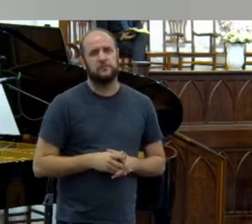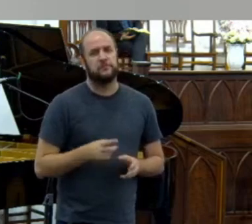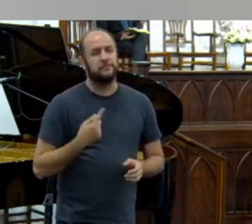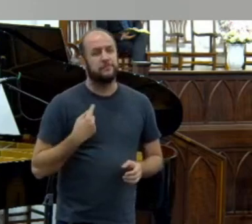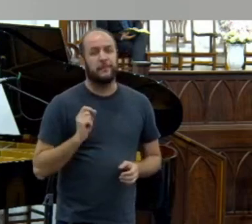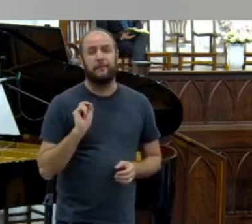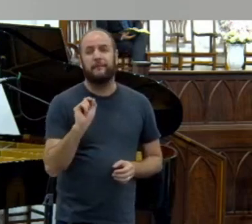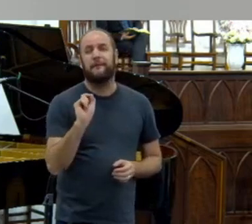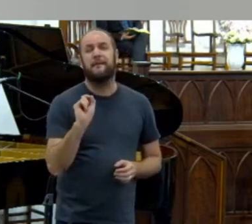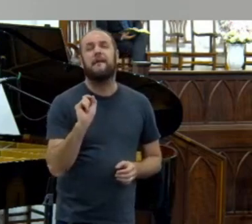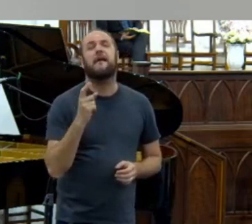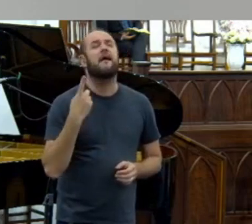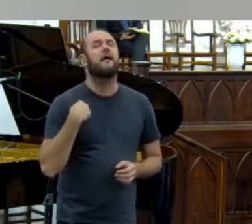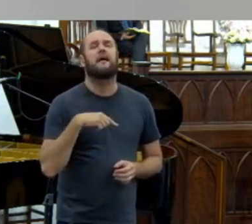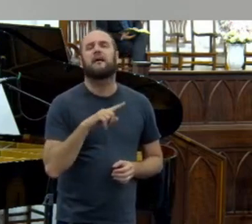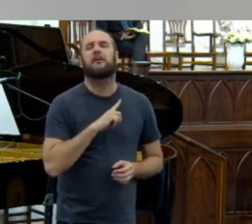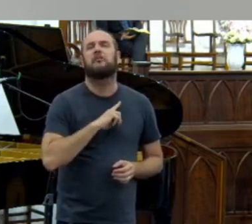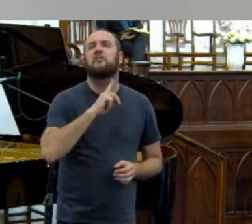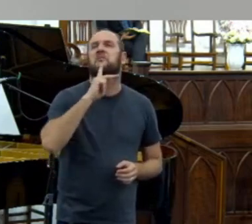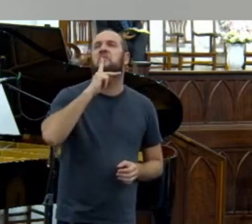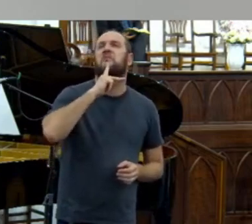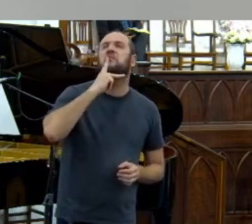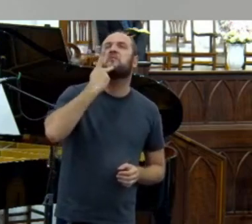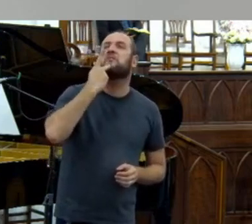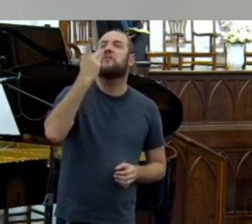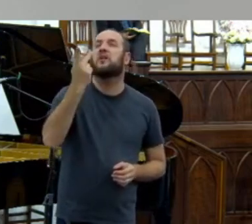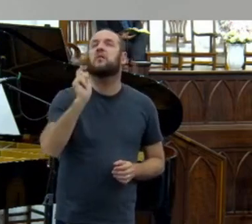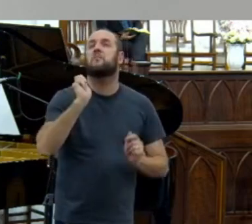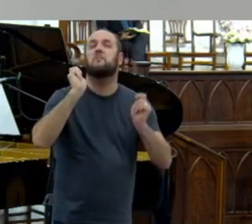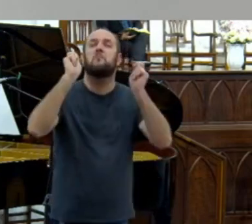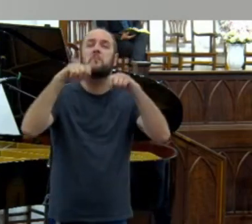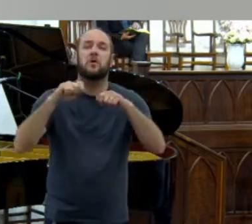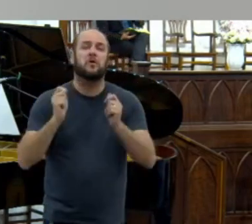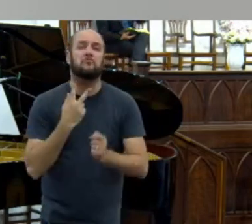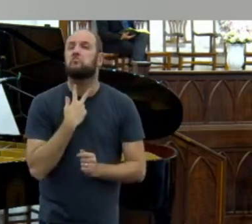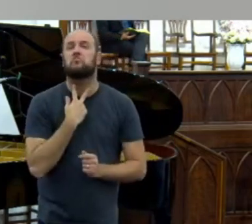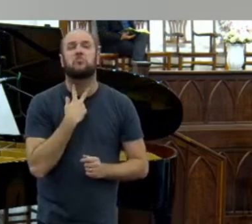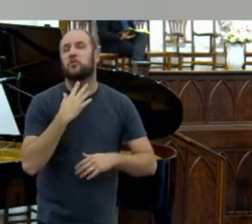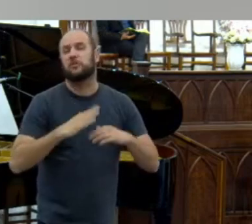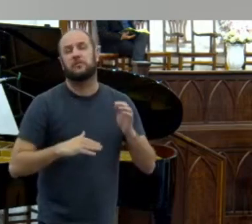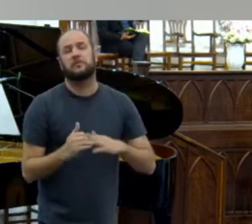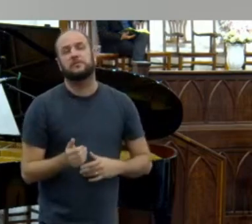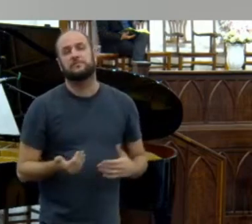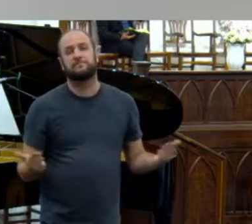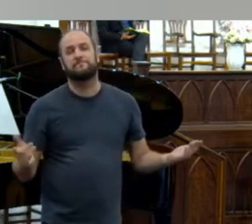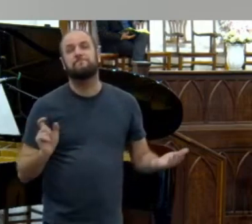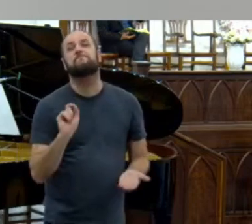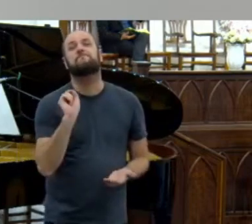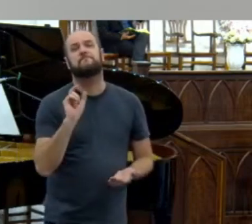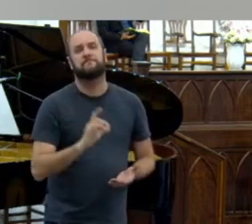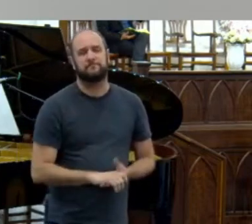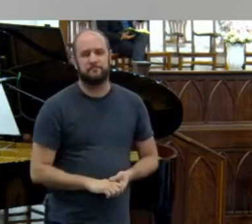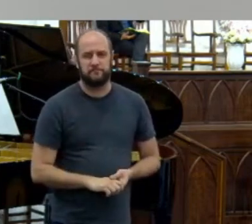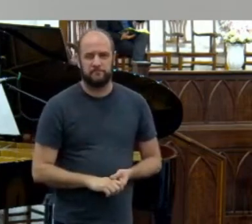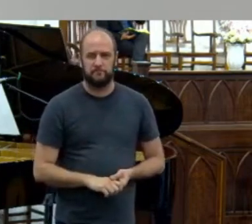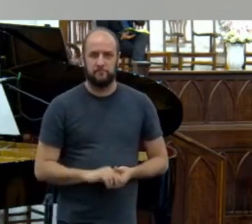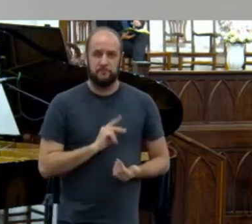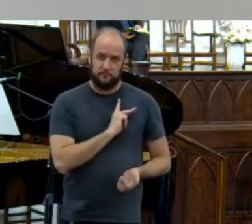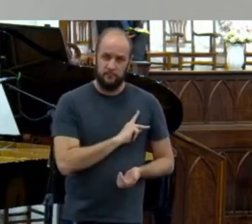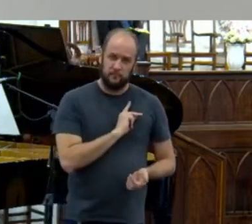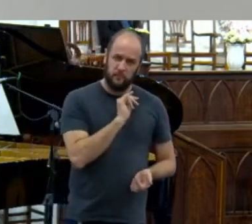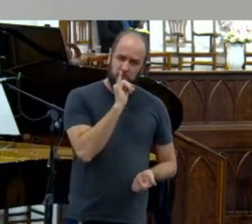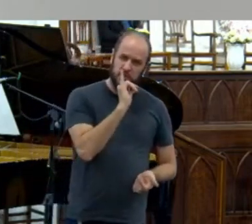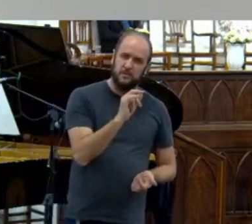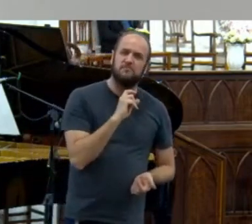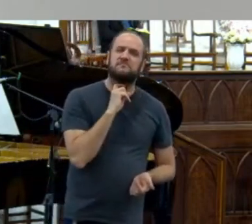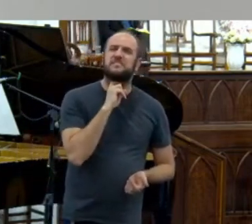Quem somos nós para dizer ao soberano o que ele pode ou não pode fazer? Paulo está nos dizendo que